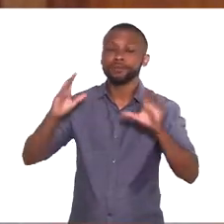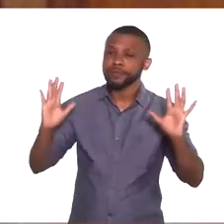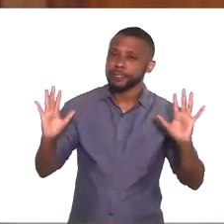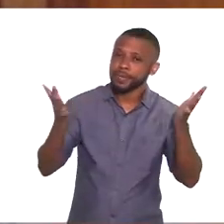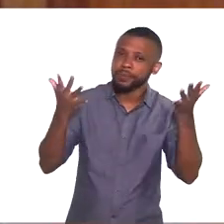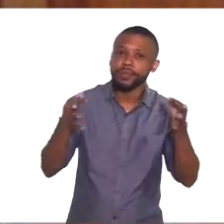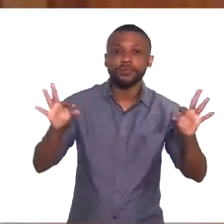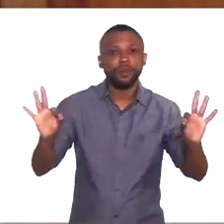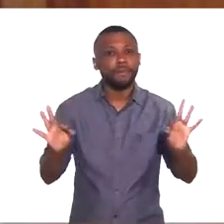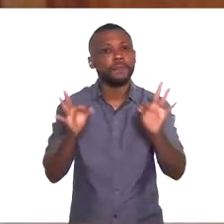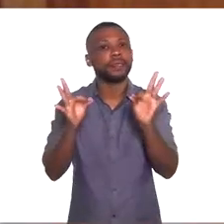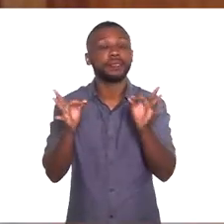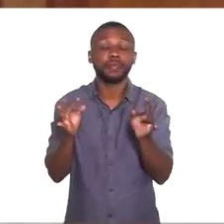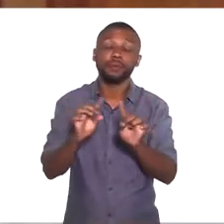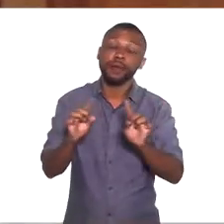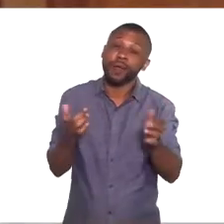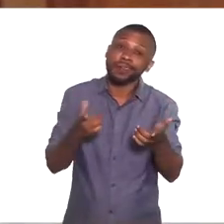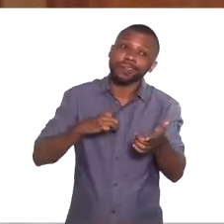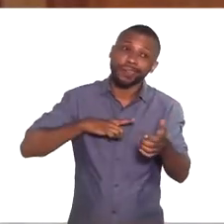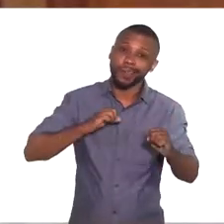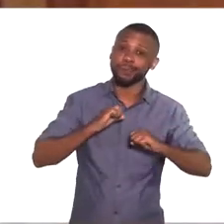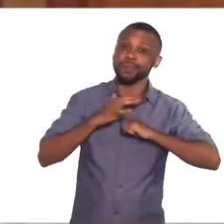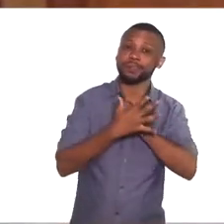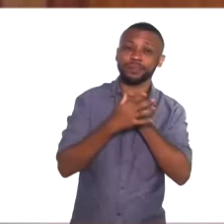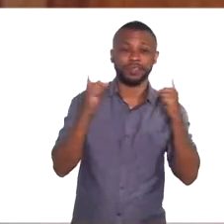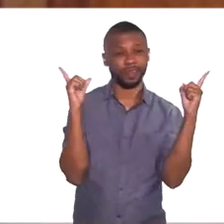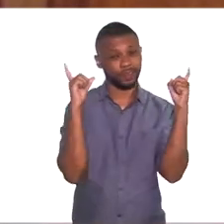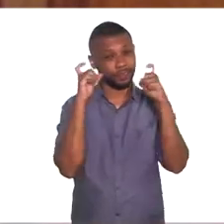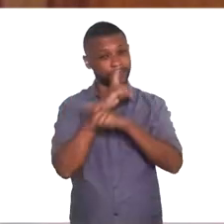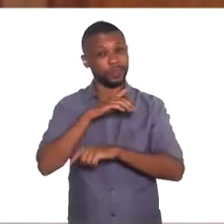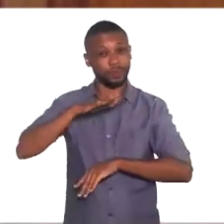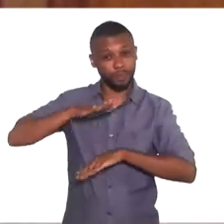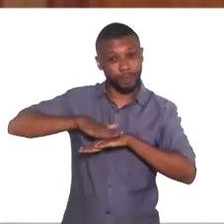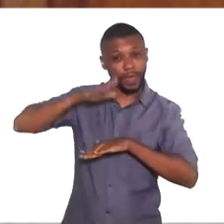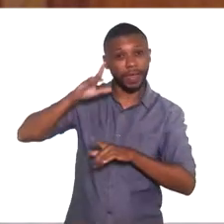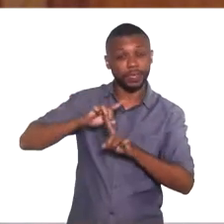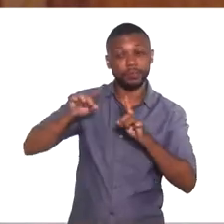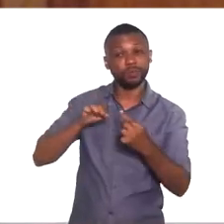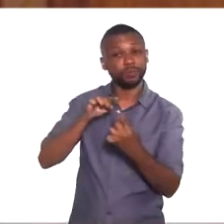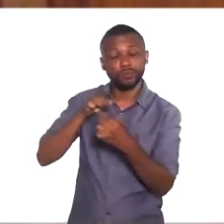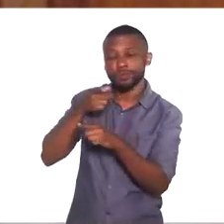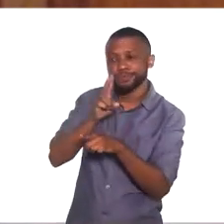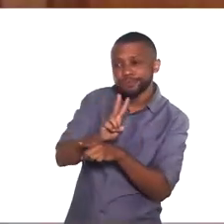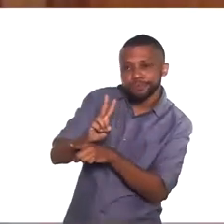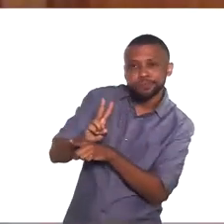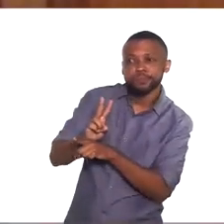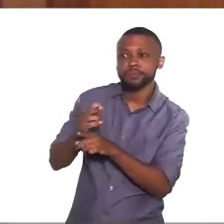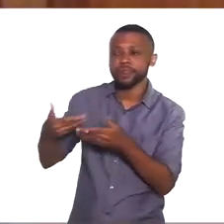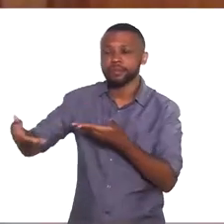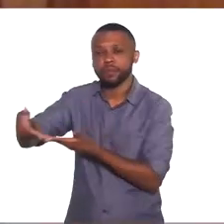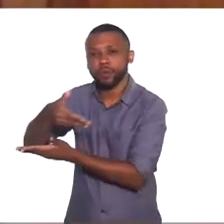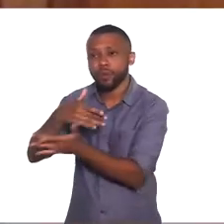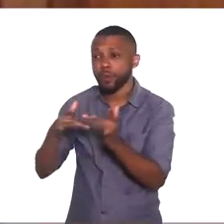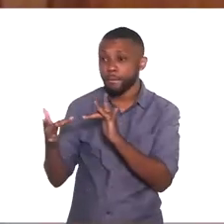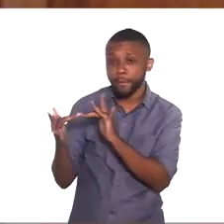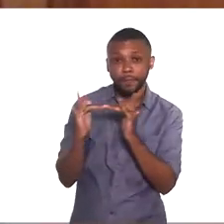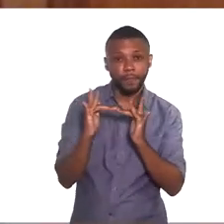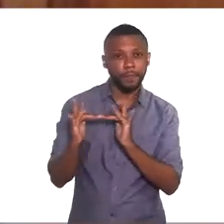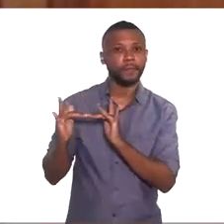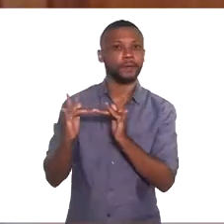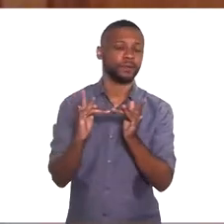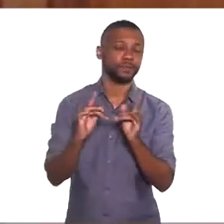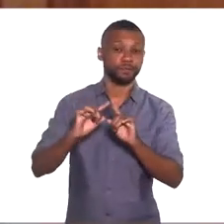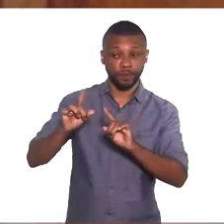perto de que vai lá para o certo momento de uma celebração tudo mais agora com academia tudo mais difícil né amanhã a gente conserva